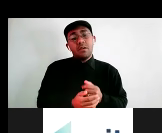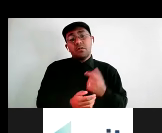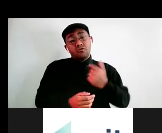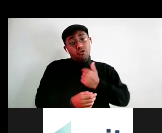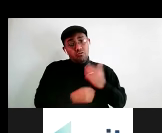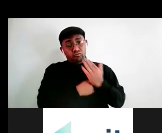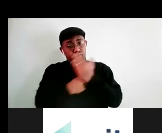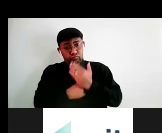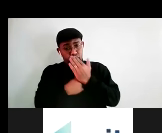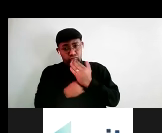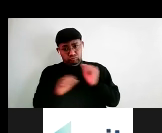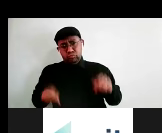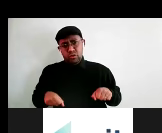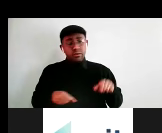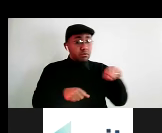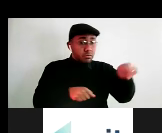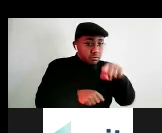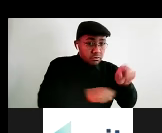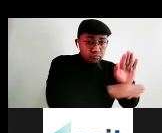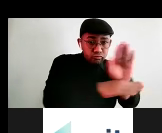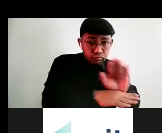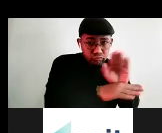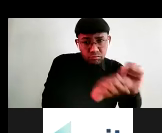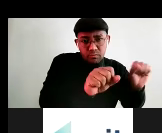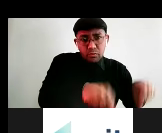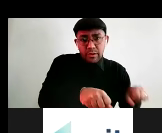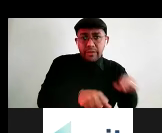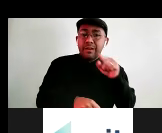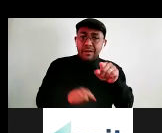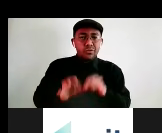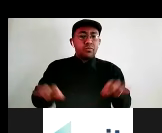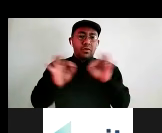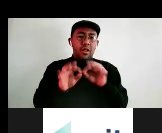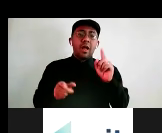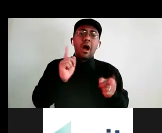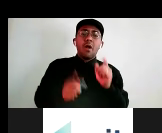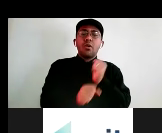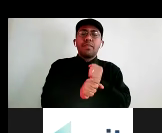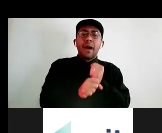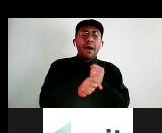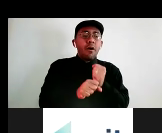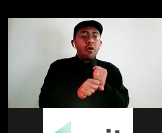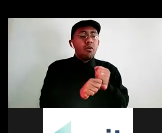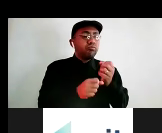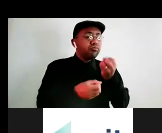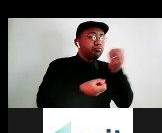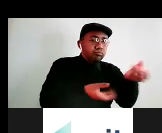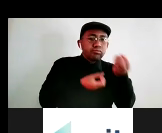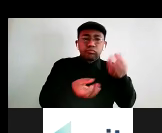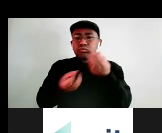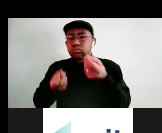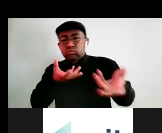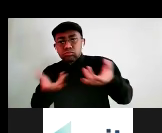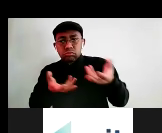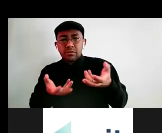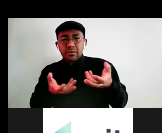eu posso me proteger e que posso proteger os demais, e que todos se envolvam e trabalhando com a comunidade,